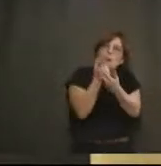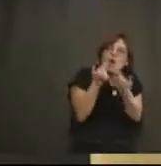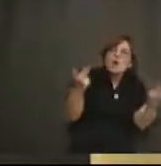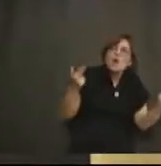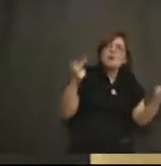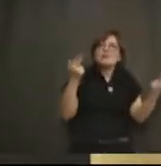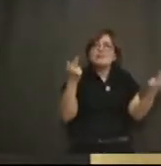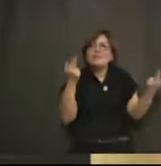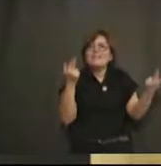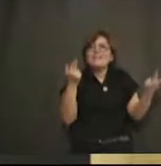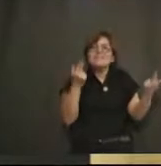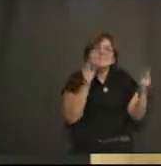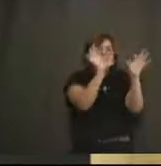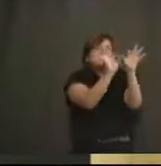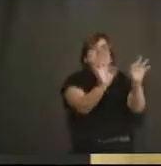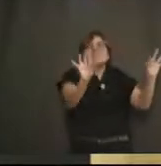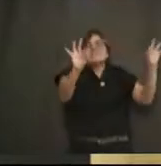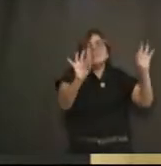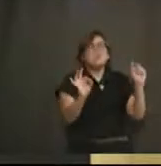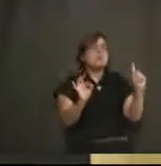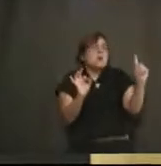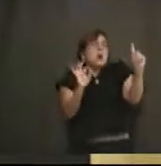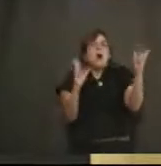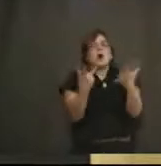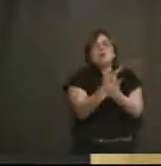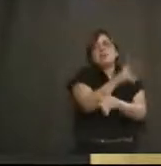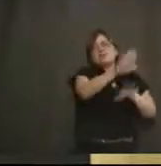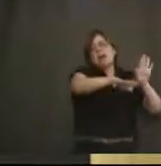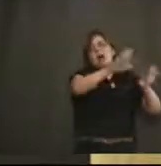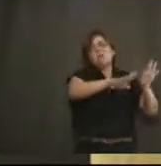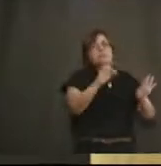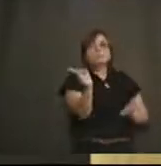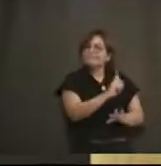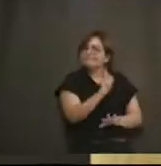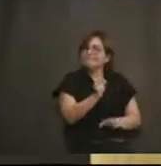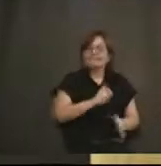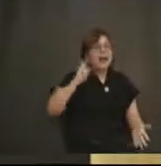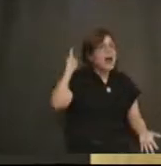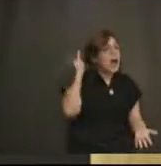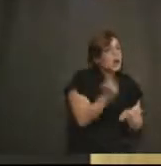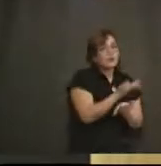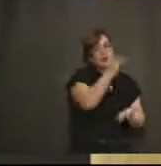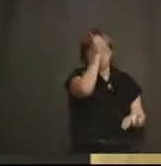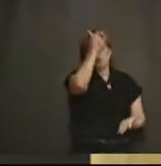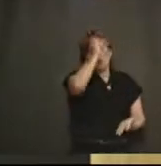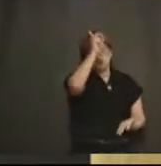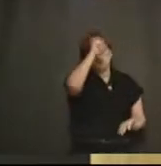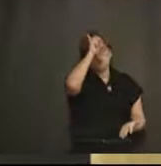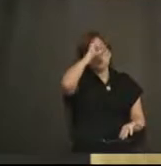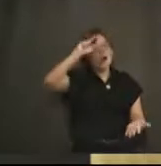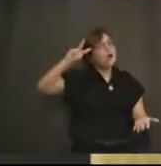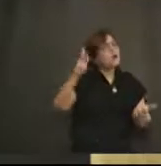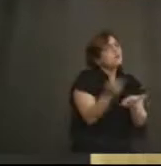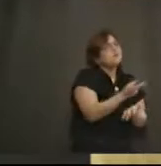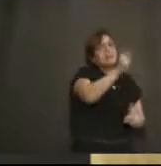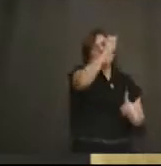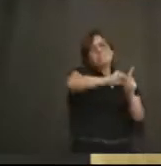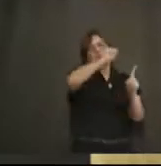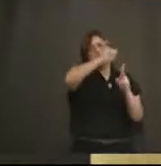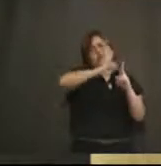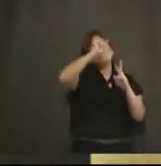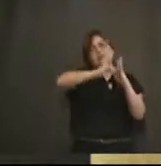Além, não é que mais, né? E além disso, ele não é um fato isolado. Não é? Todos os meses nós temos assassinatos